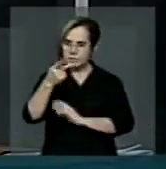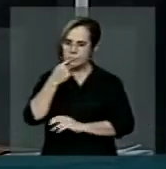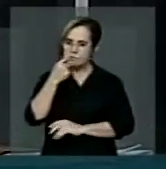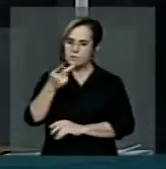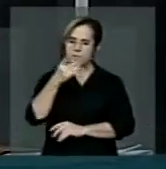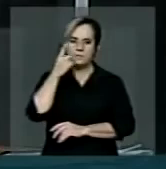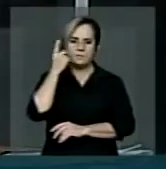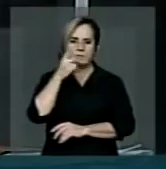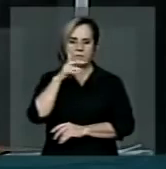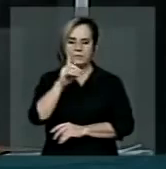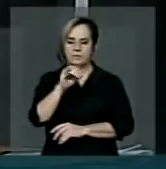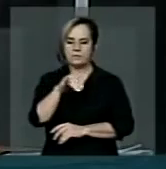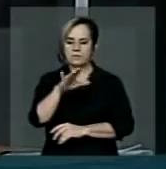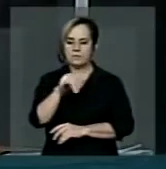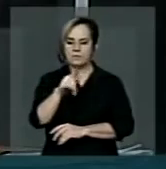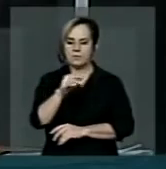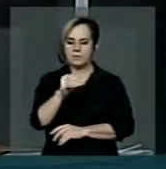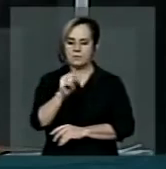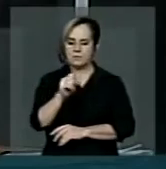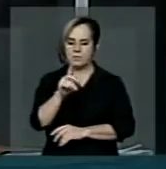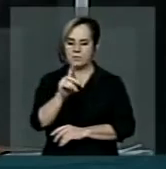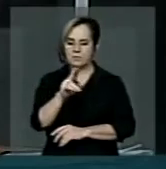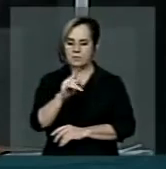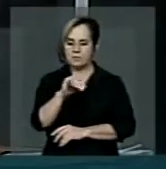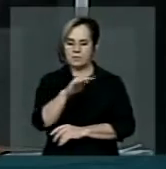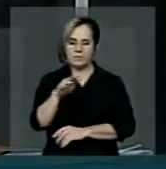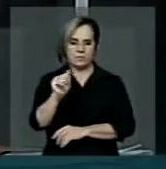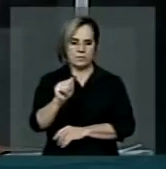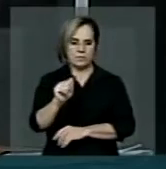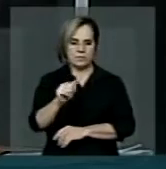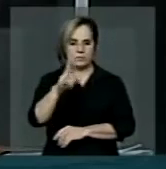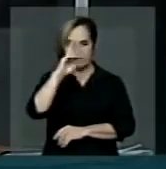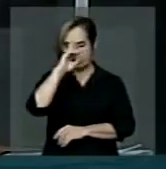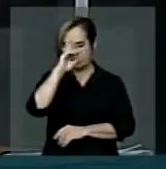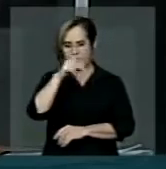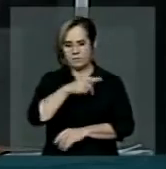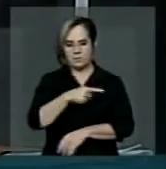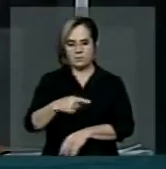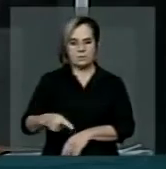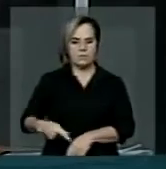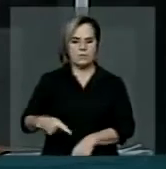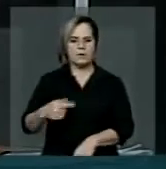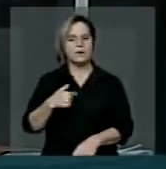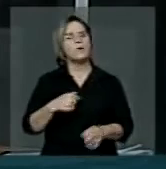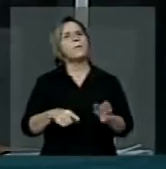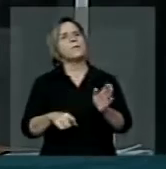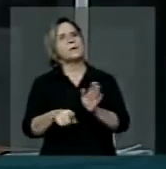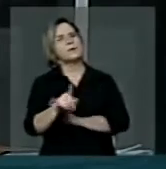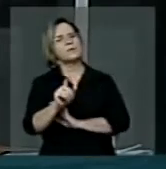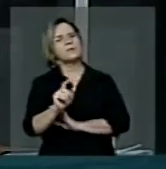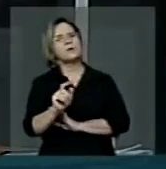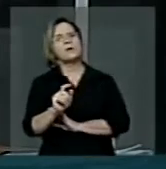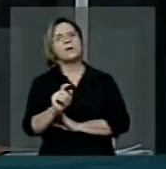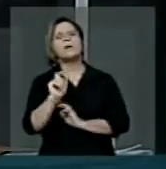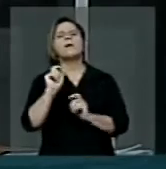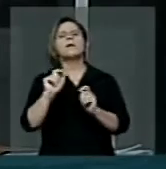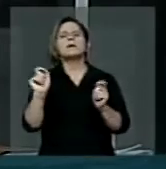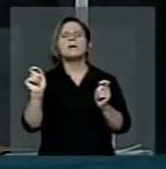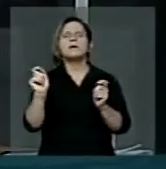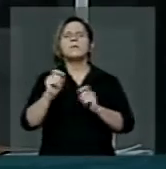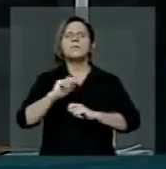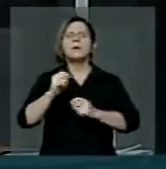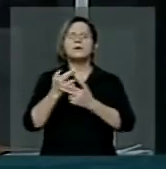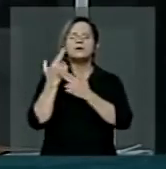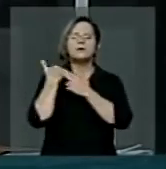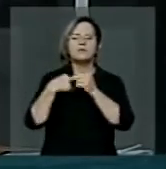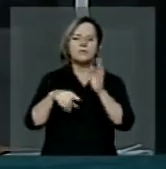deputado Domingos Dutra. Senhor presidente, pergunto a quem cabem as medidas legislativas,